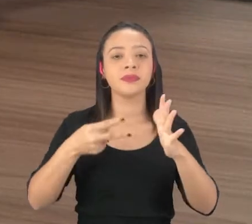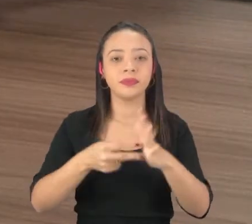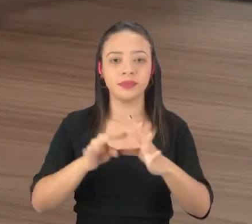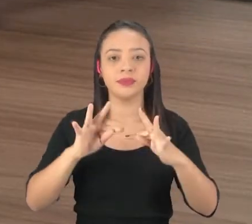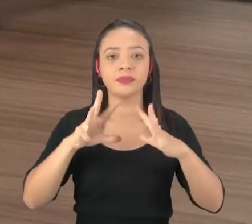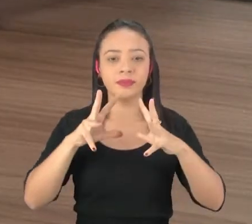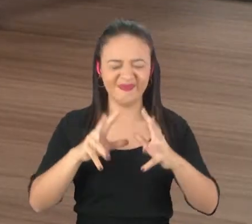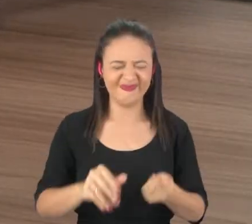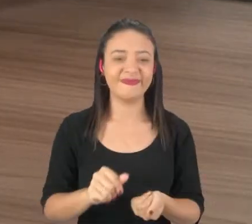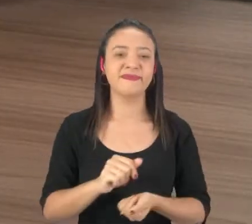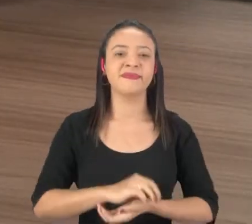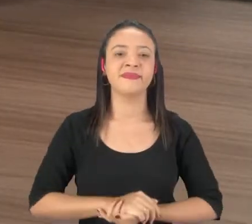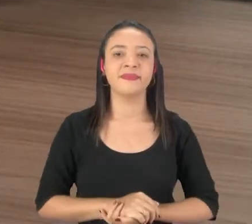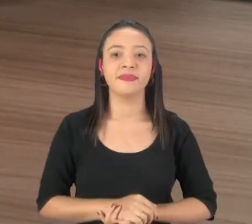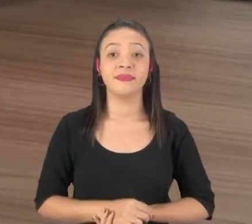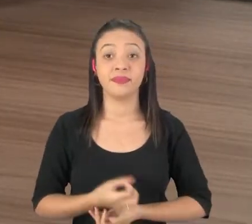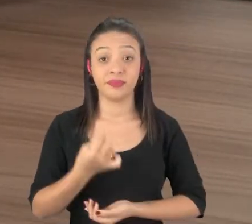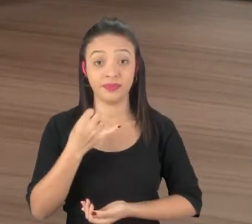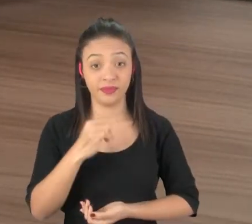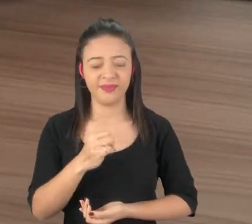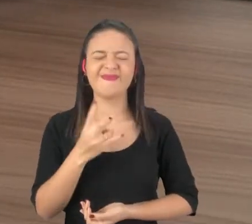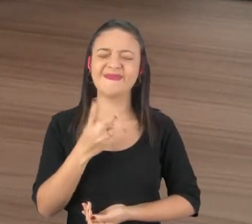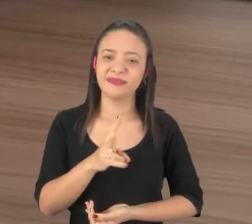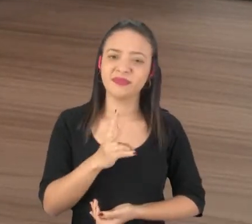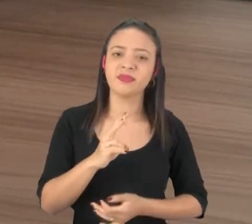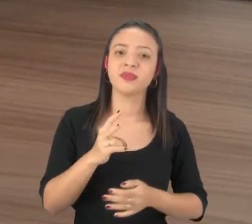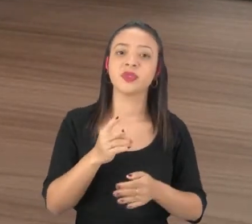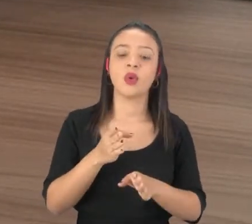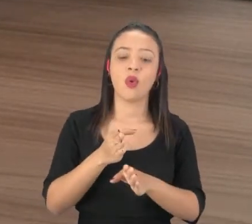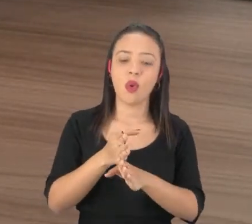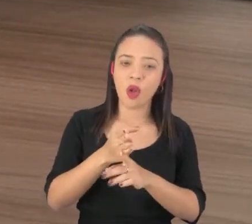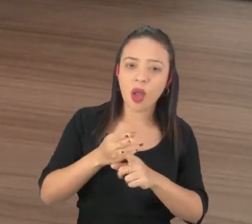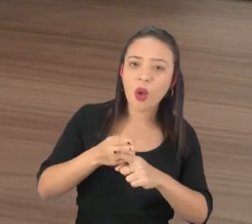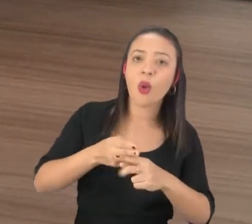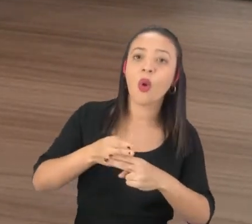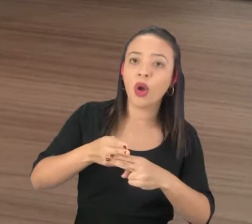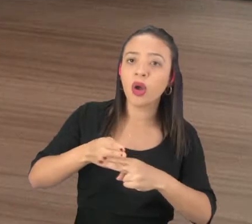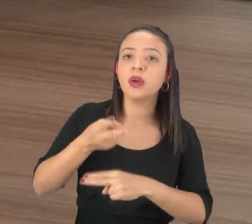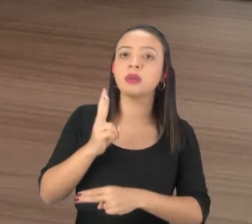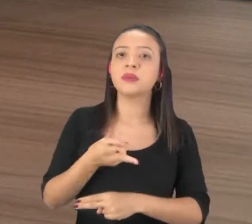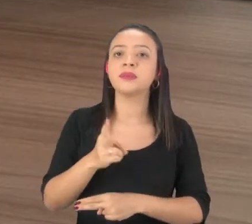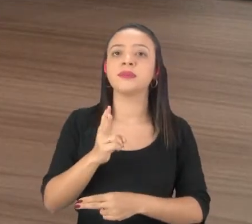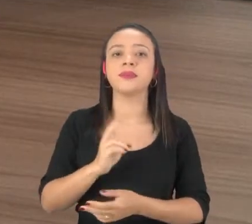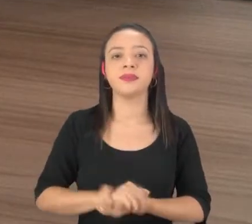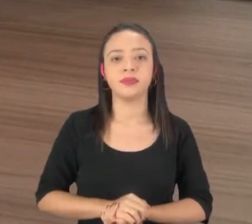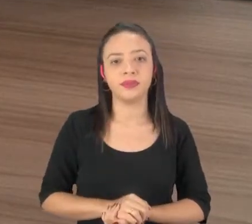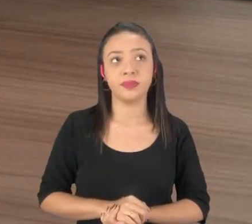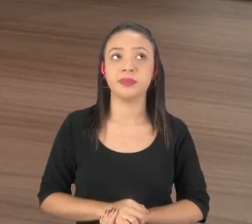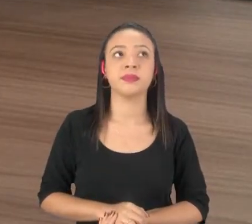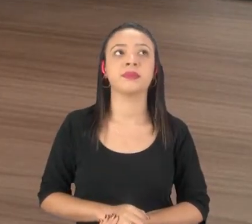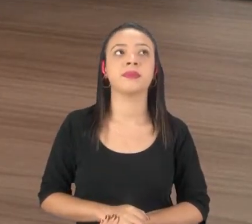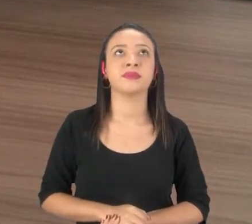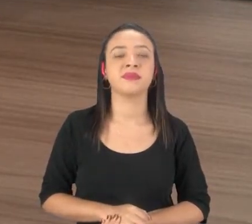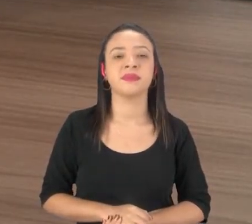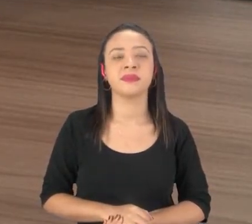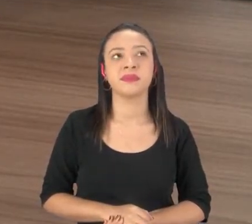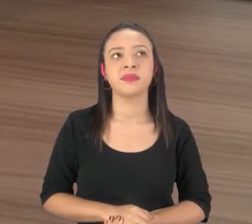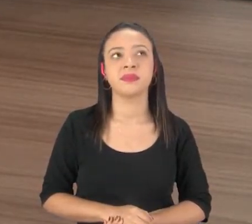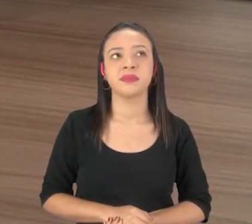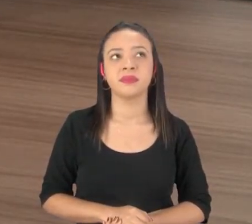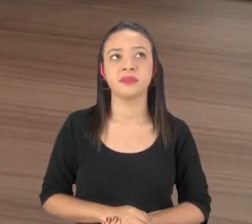né certinho e se eu continuar dividindo e cortar ela o meio no meio